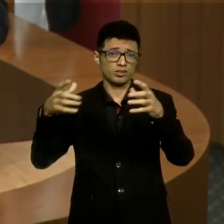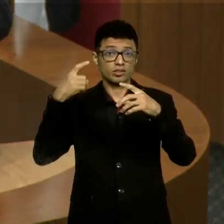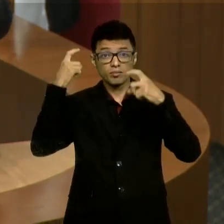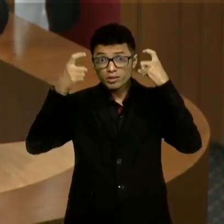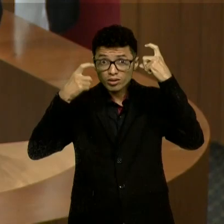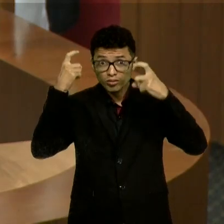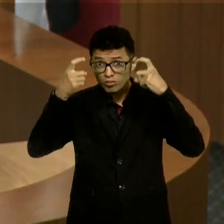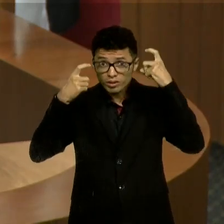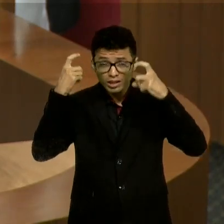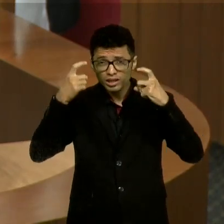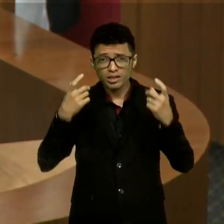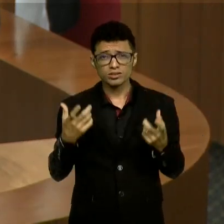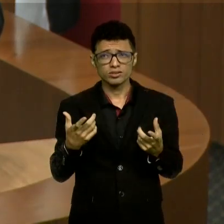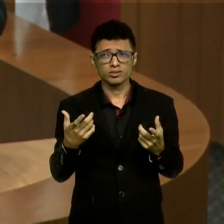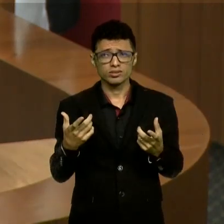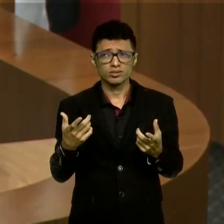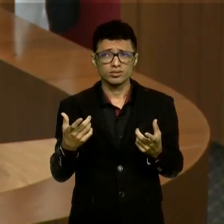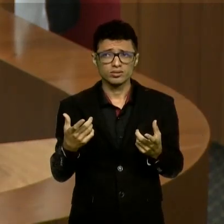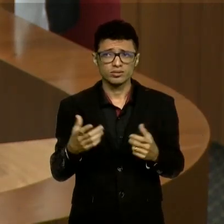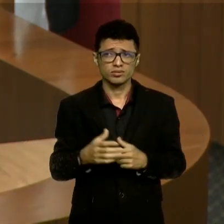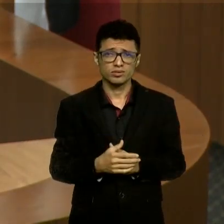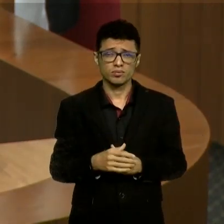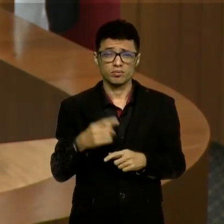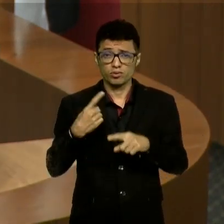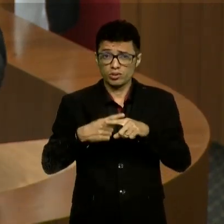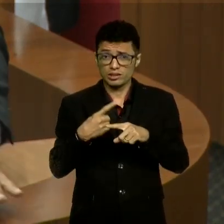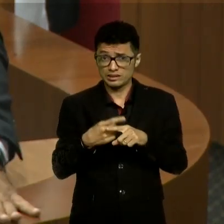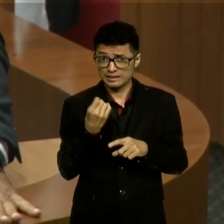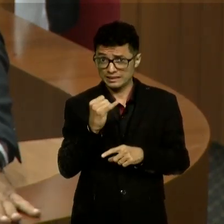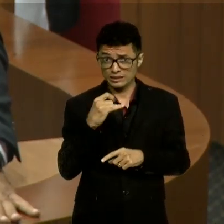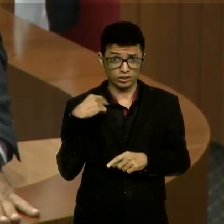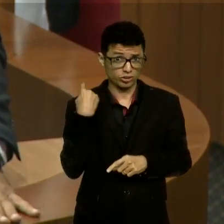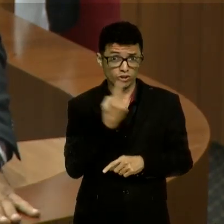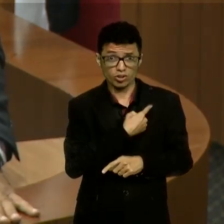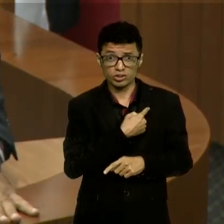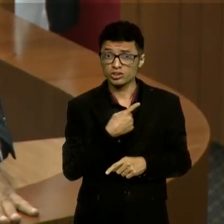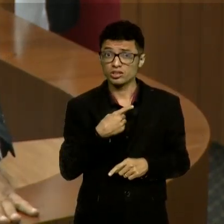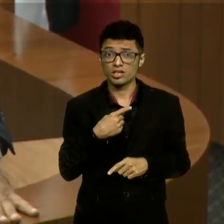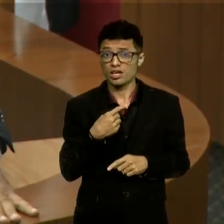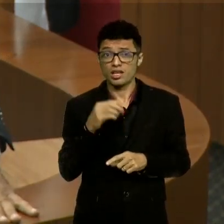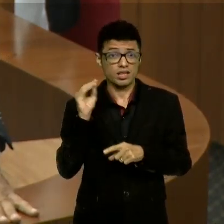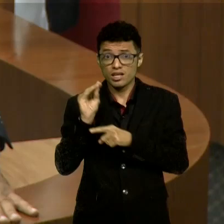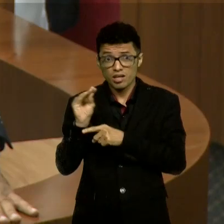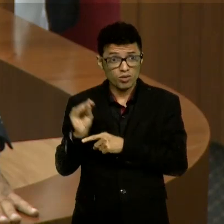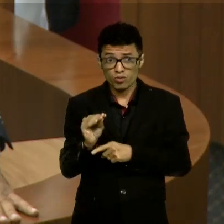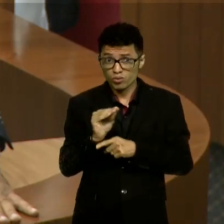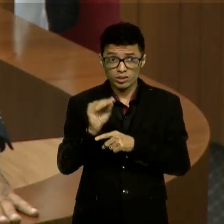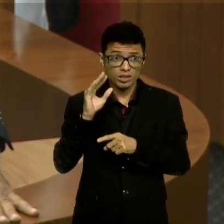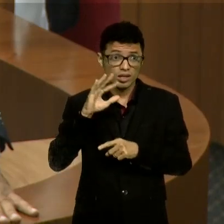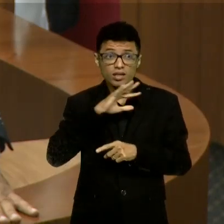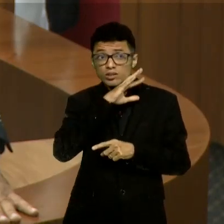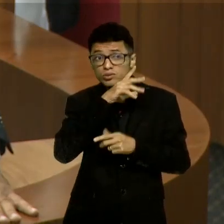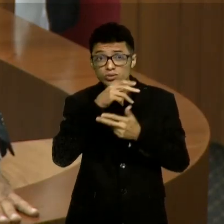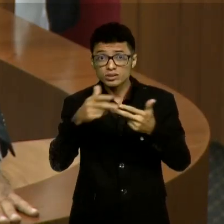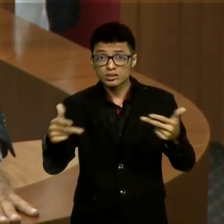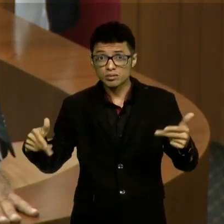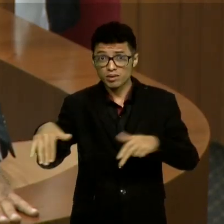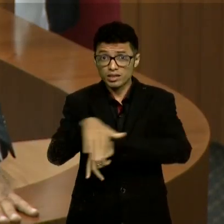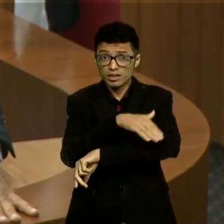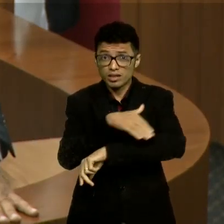não cuidarmos desses animais, inclusive esses animais abandonados que estão nas ruas, nós